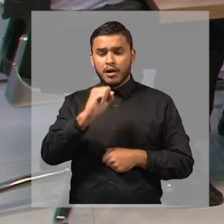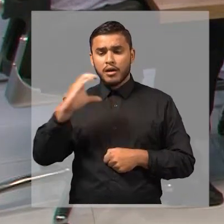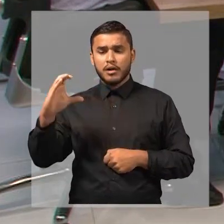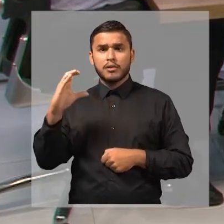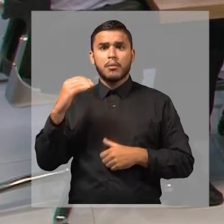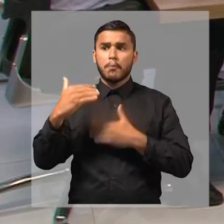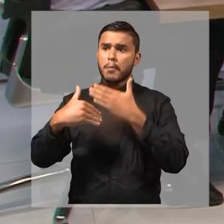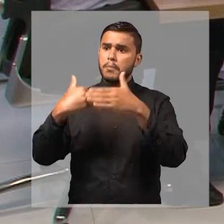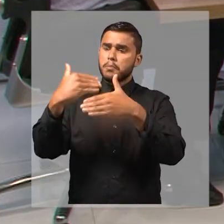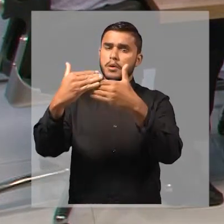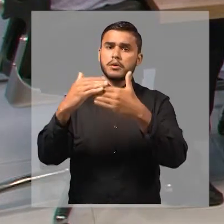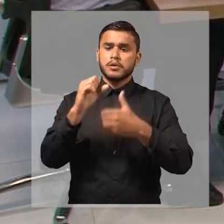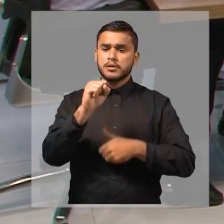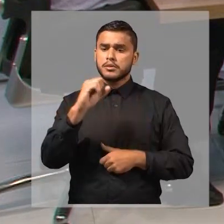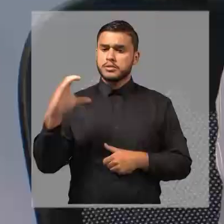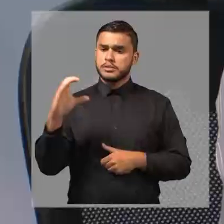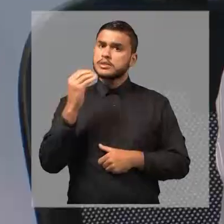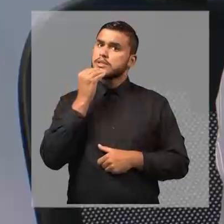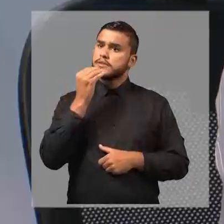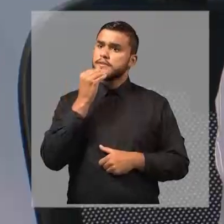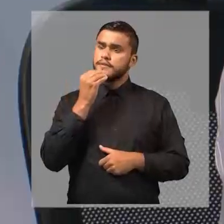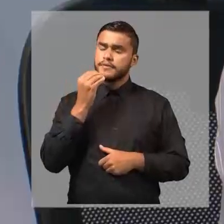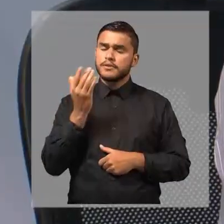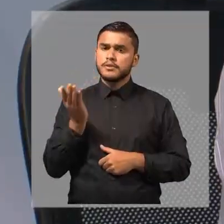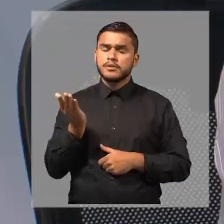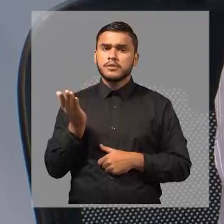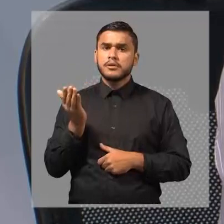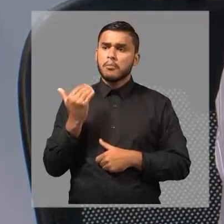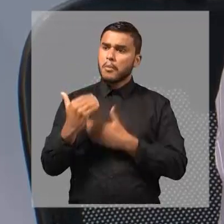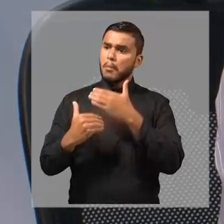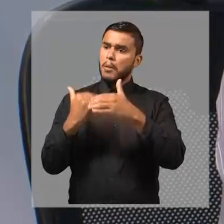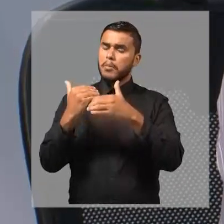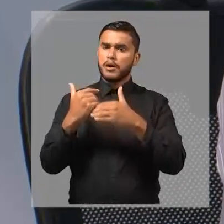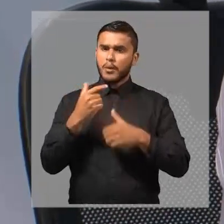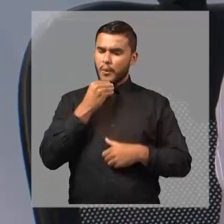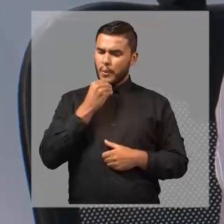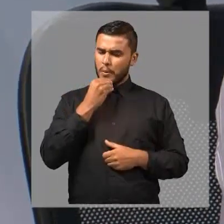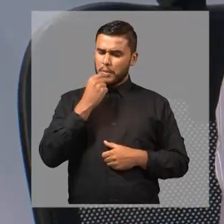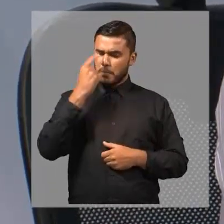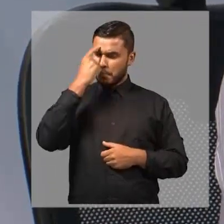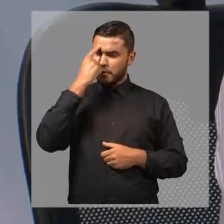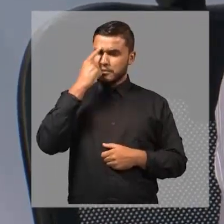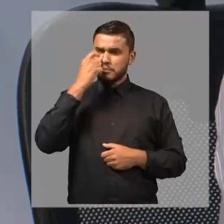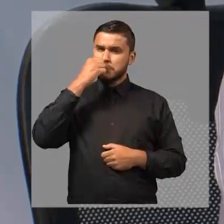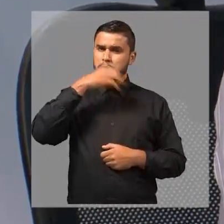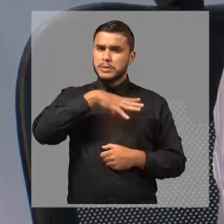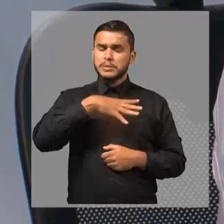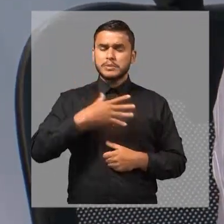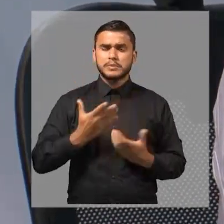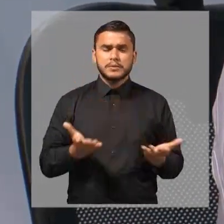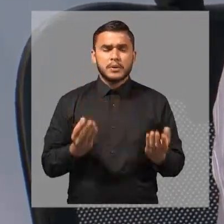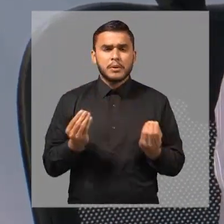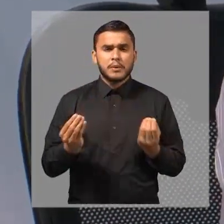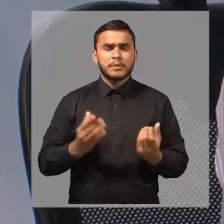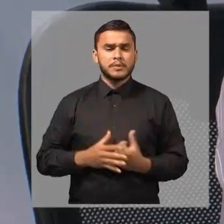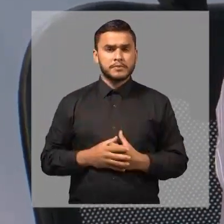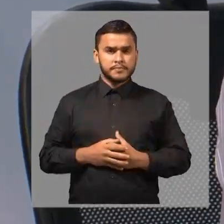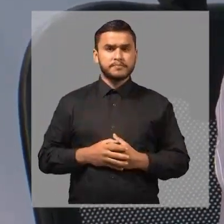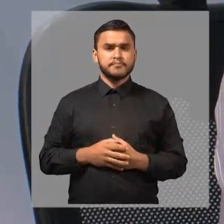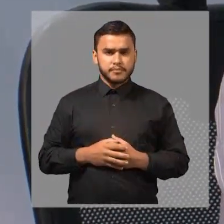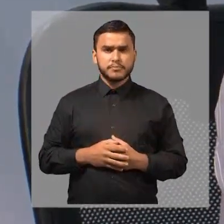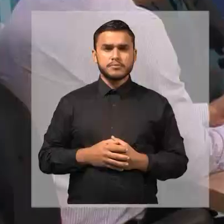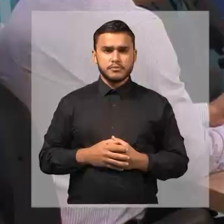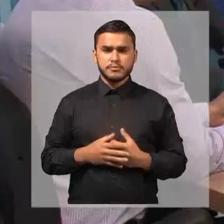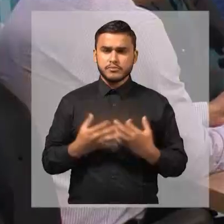bastante evoluído, que é o Estado de Santa Catarina, né? Ele atenta contra, vamos aqui no lugar comum, a moral e os